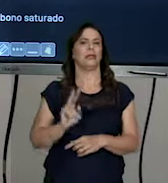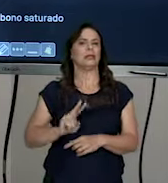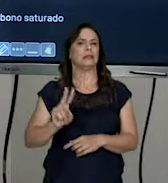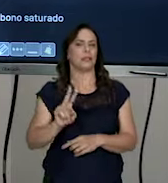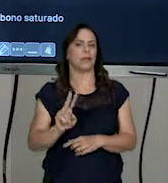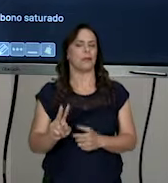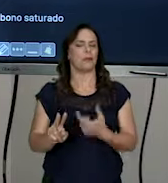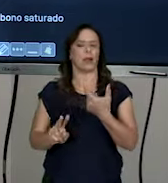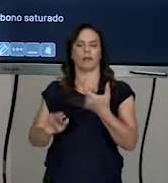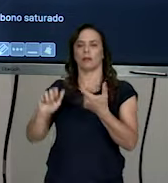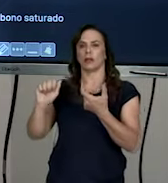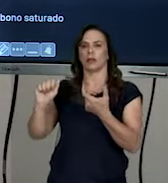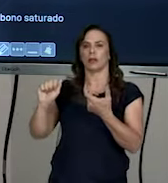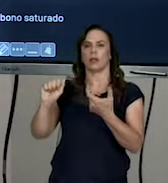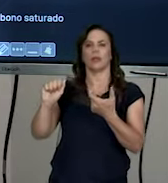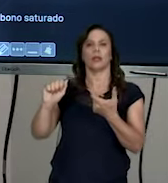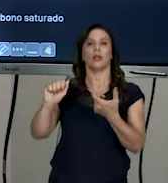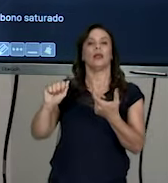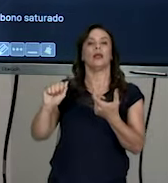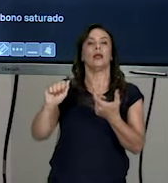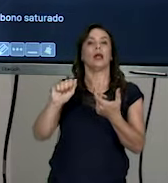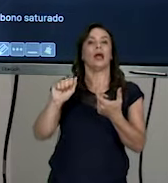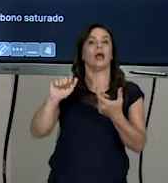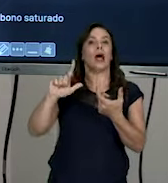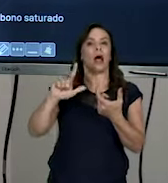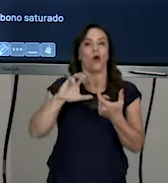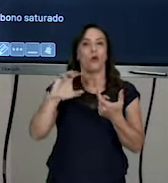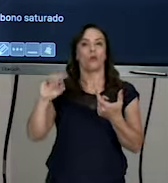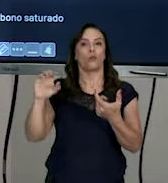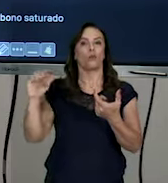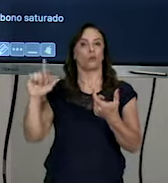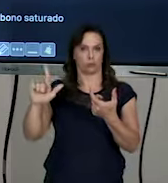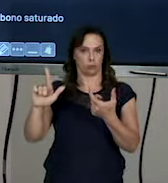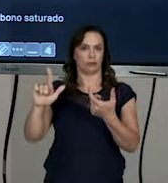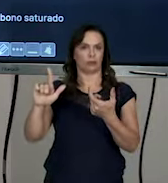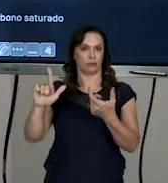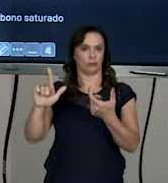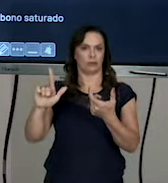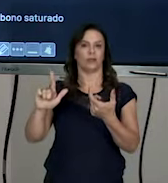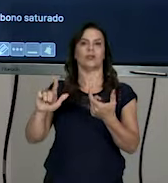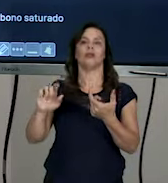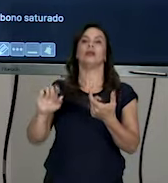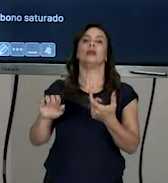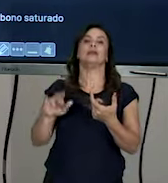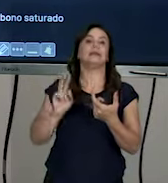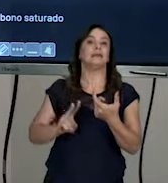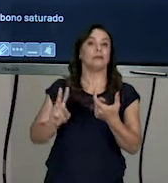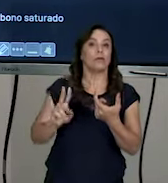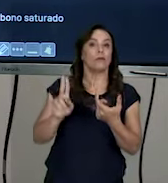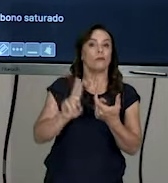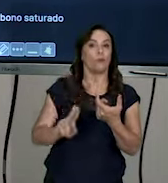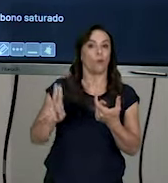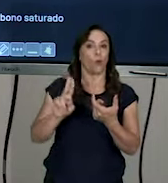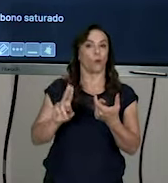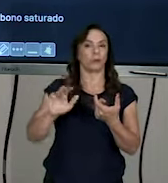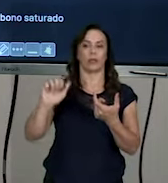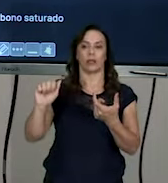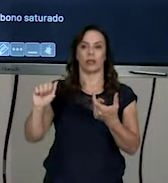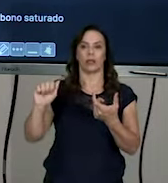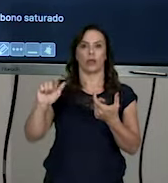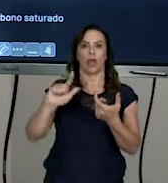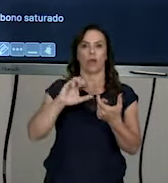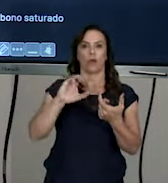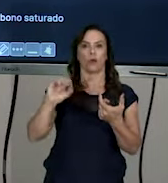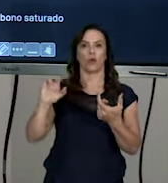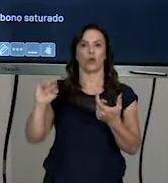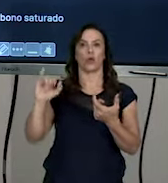de álcool. Na química orgânica, quando eu uso o termo álcoois, eu estou me referindo a um conjunto de substâncias